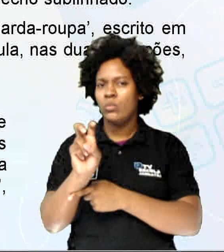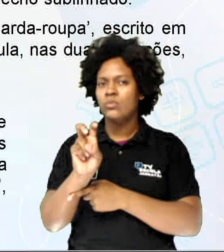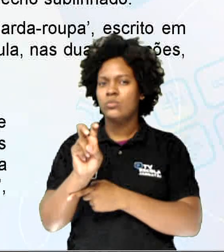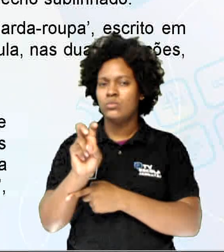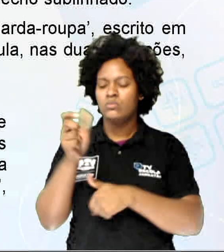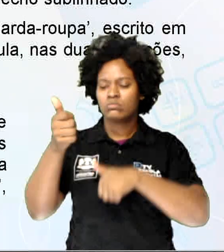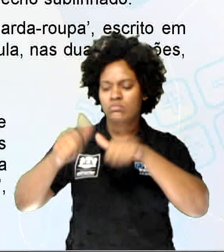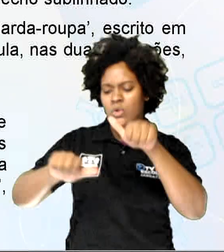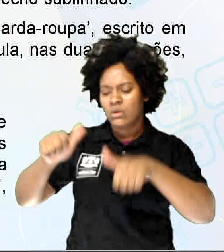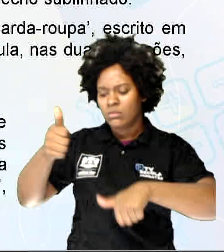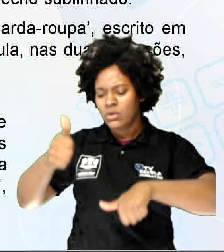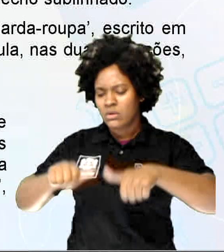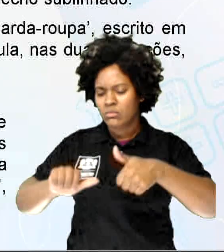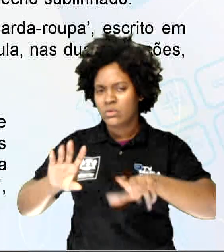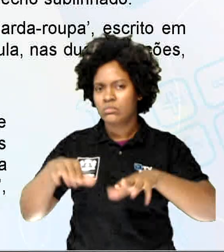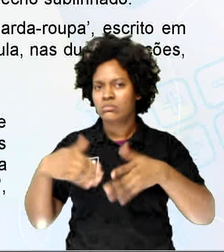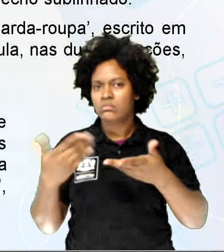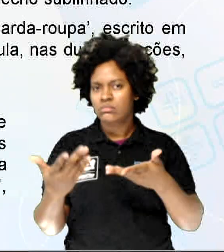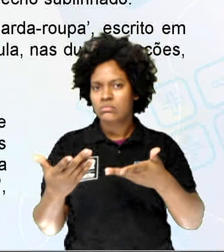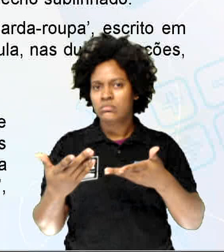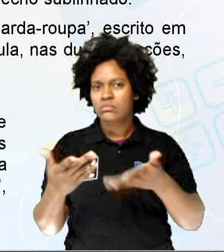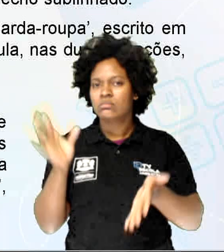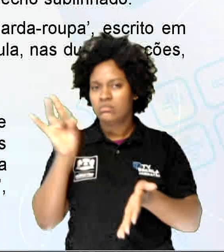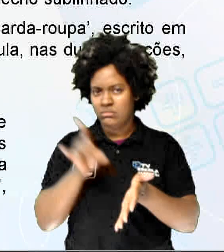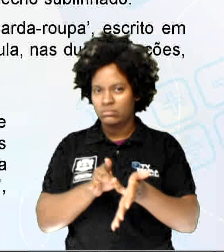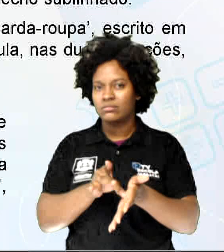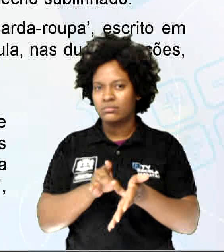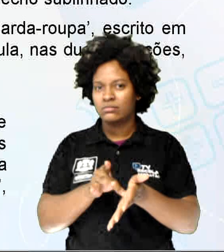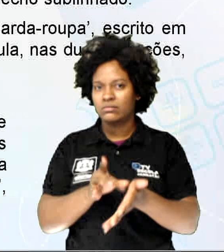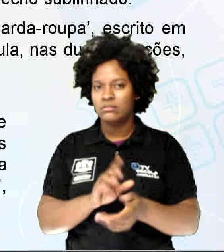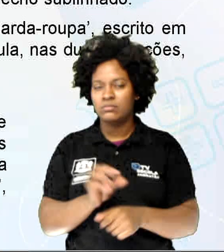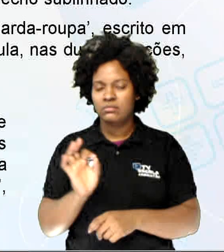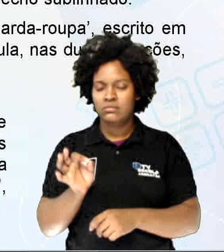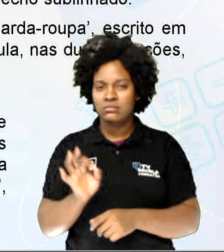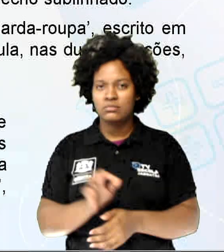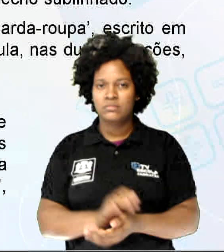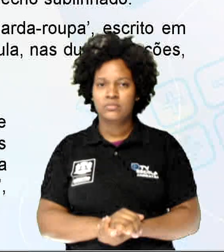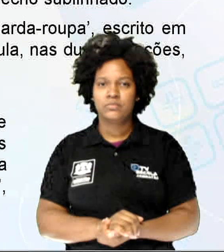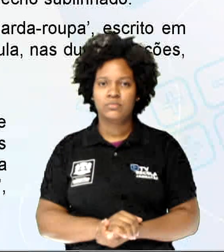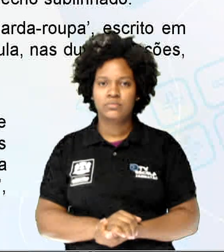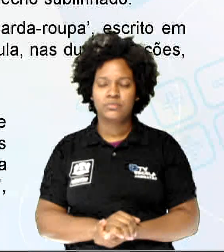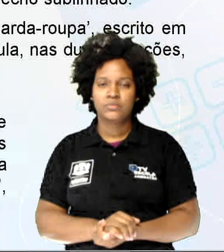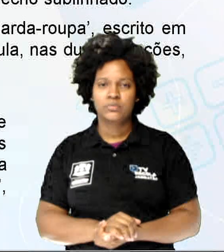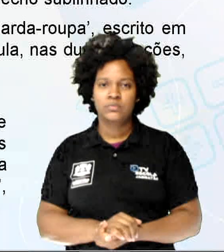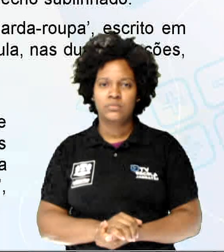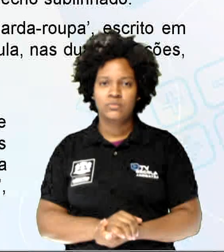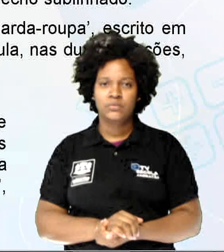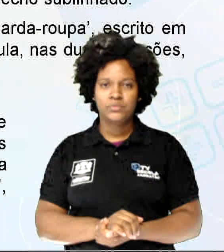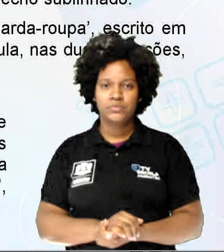vamos avaliar serão consideradas verdadeiras, ok? Então vamos lá.